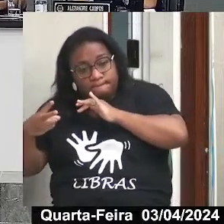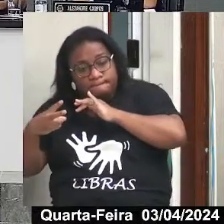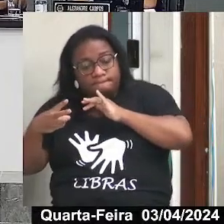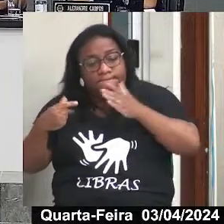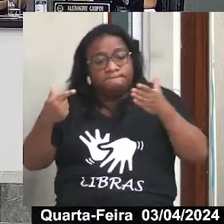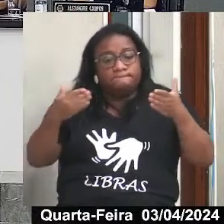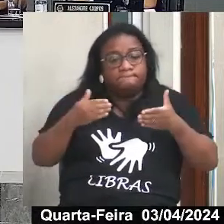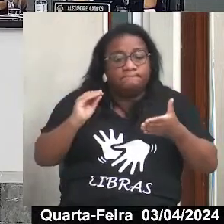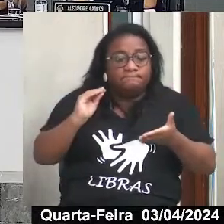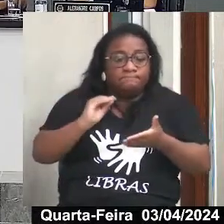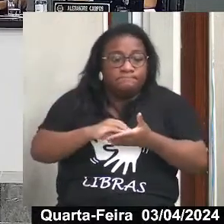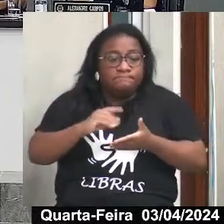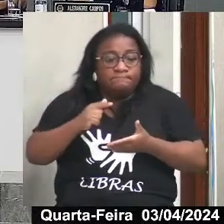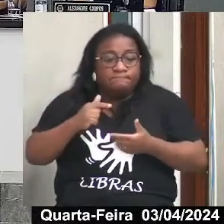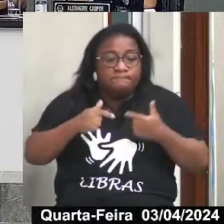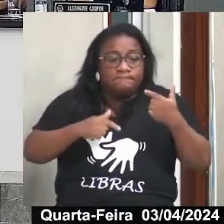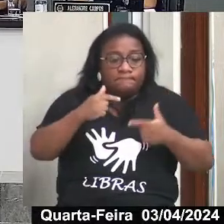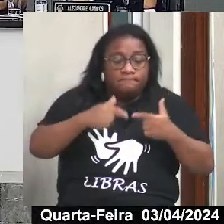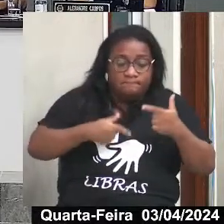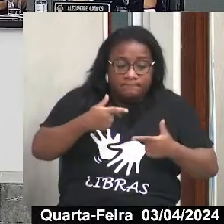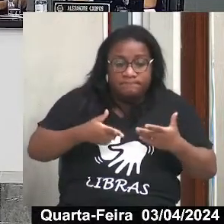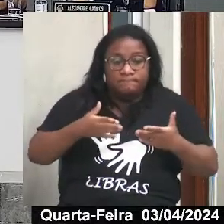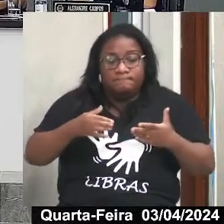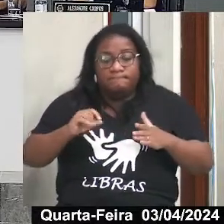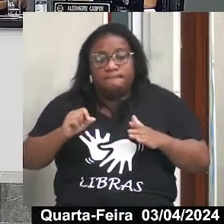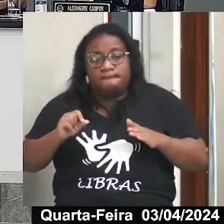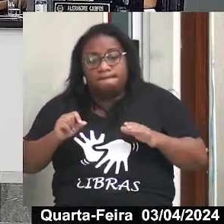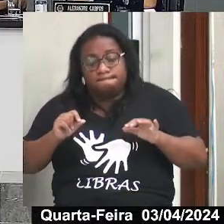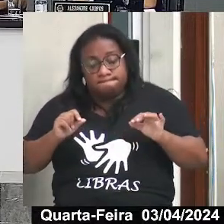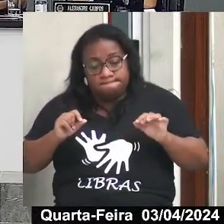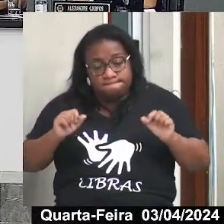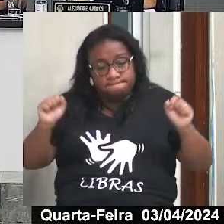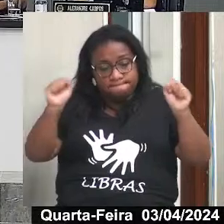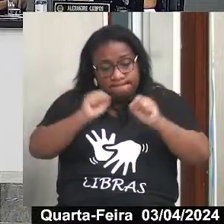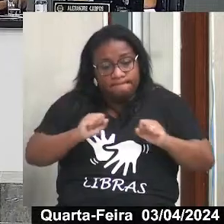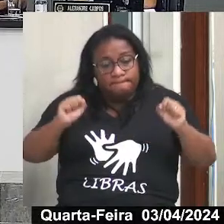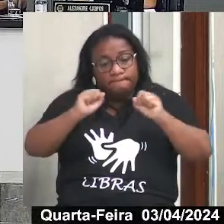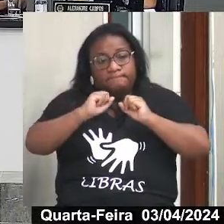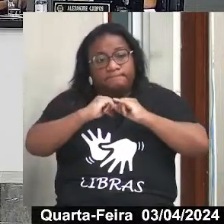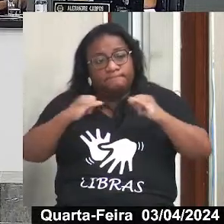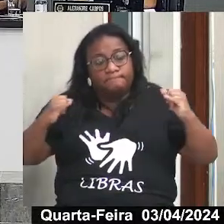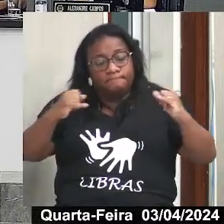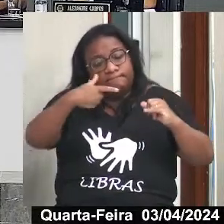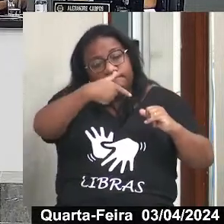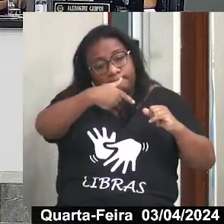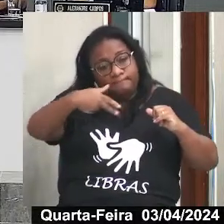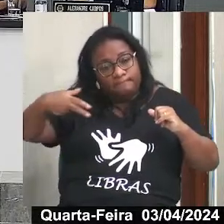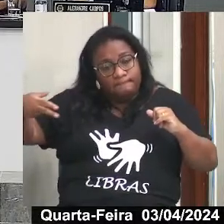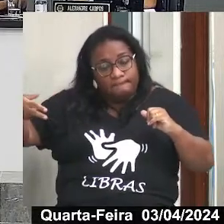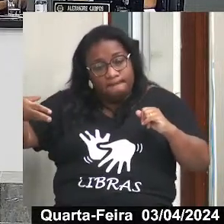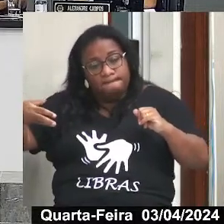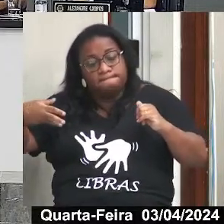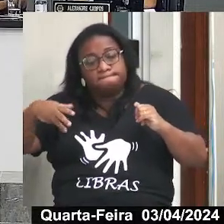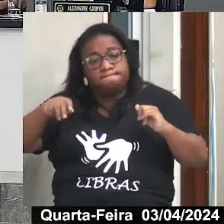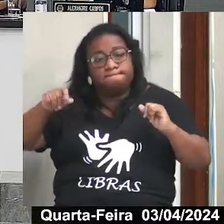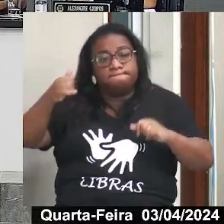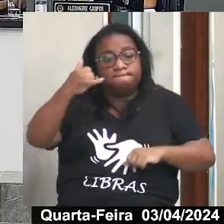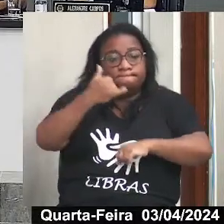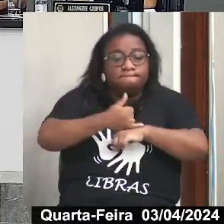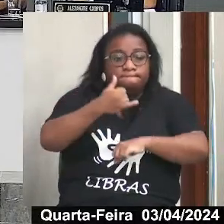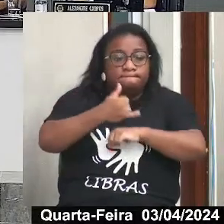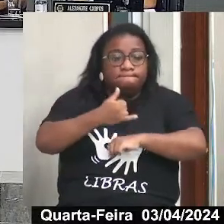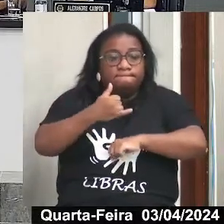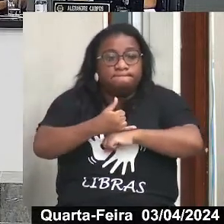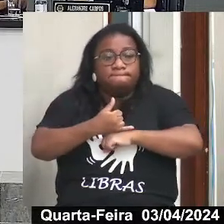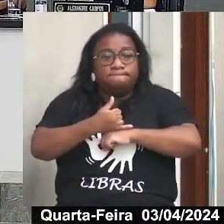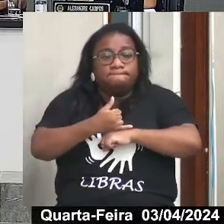Poder Executivo Municipal que seja efetuado estudo para a implantação de uma base de ECM no bairro Jardim da Luz. Indicação 73/24. Indica ao chefe do